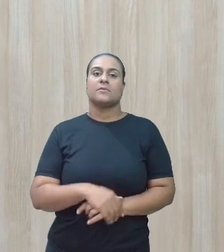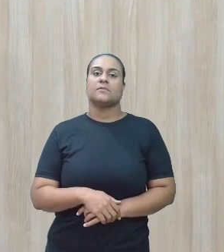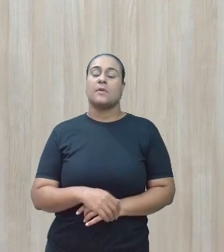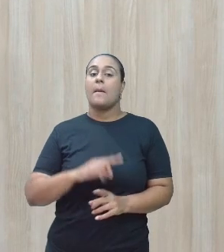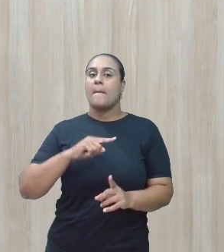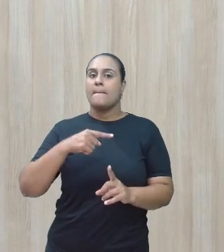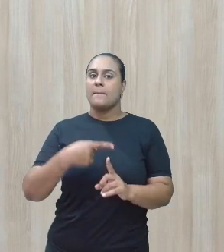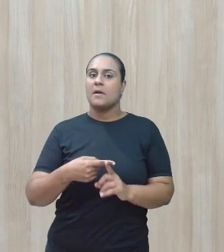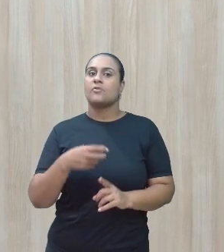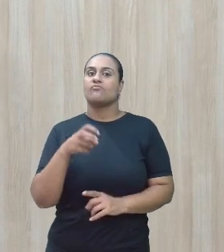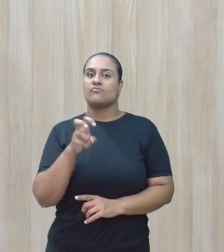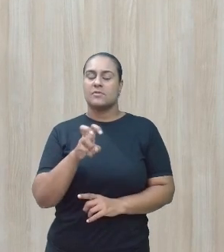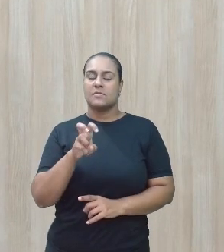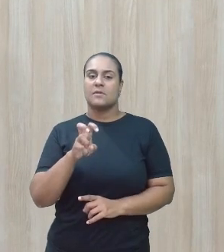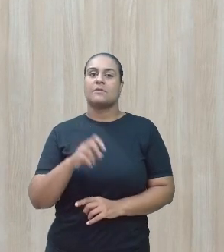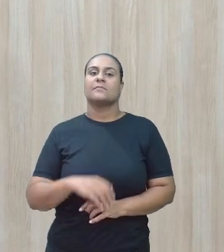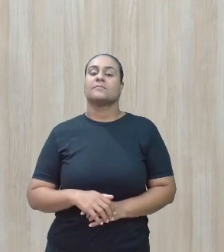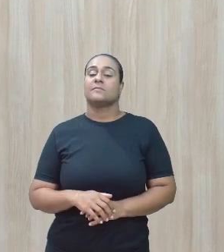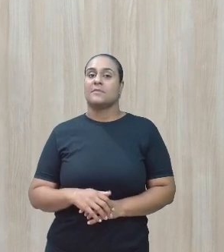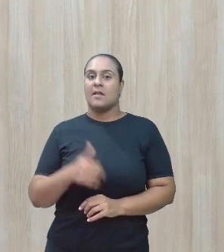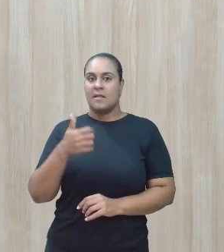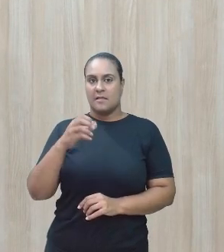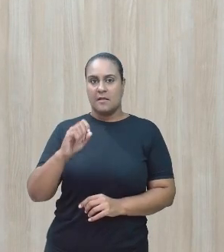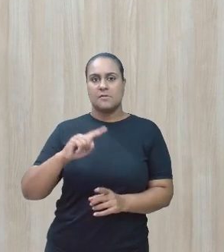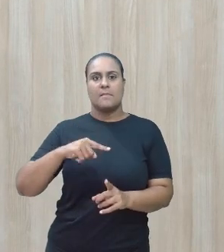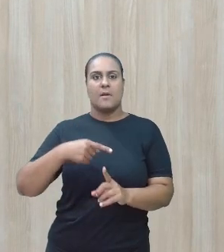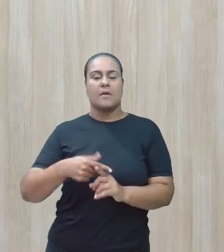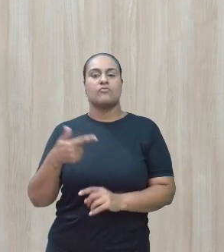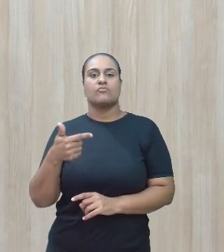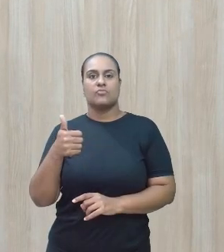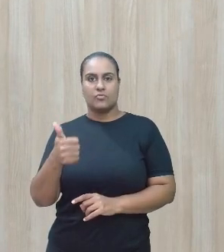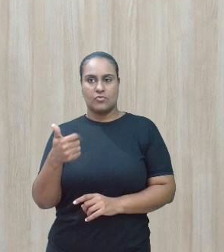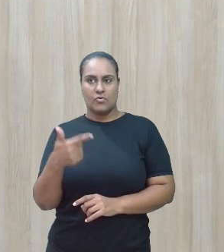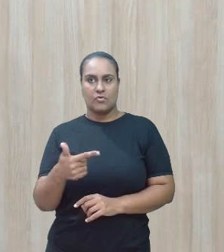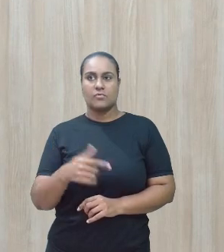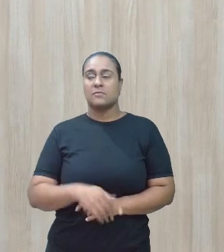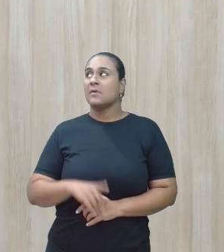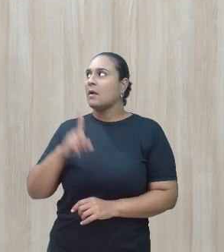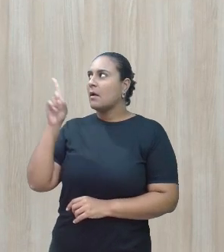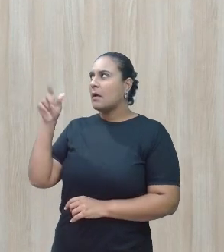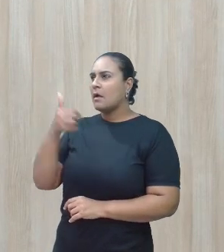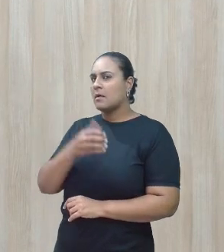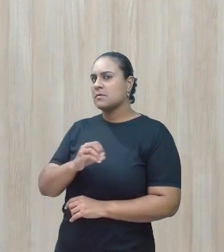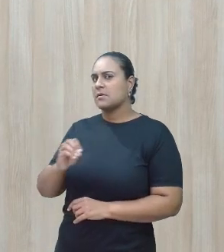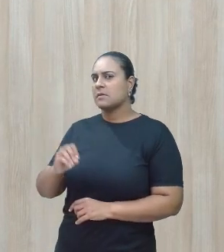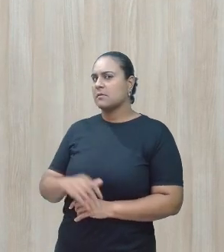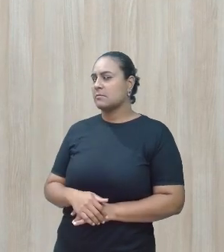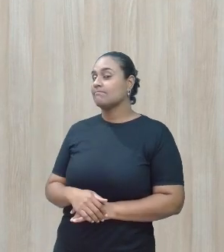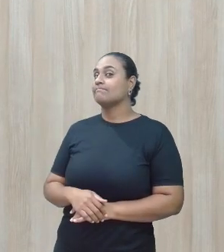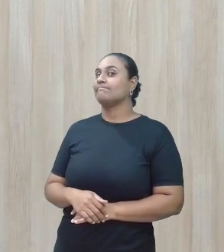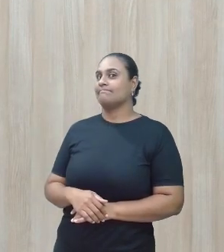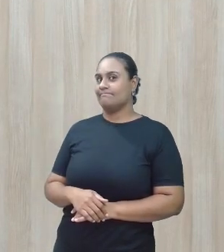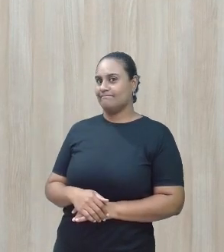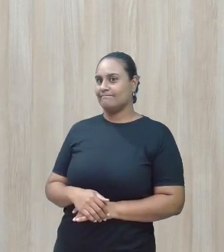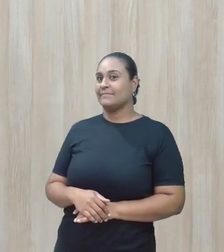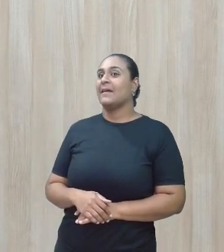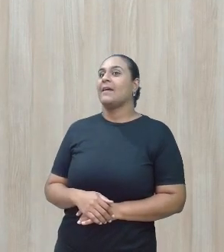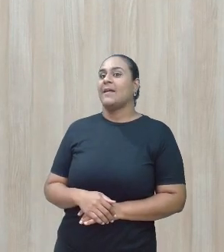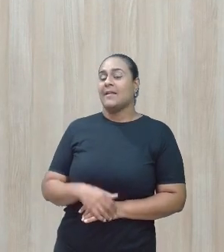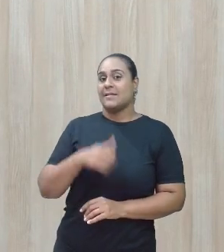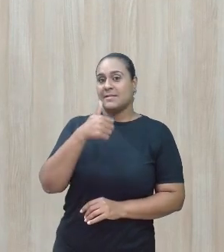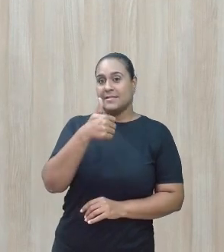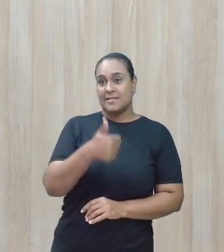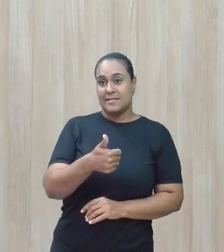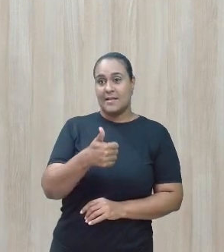mais 2, 5 lados, o 10º elemento, mais 2, 12 lados, o 100º elemento, consequentemente, terá